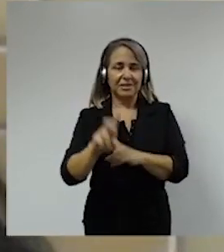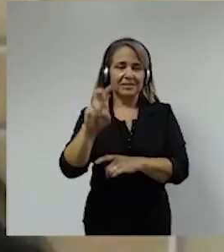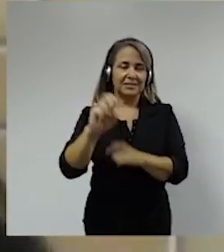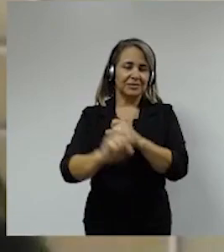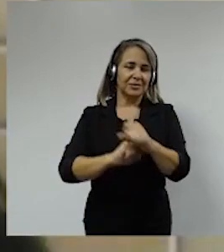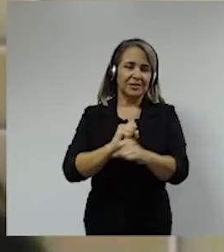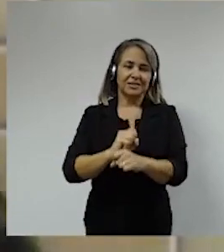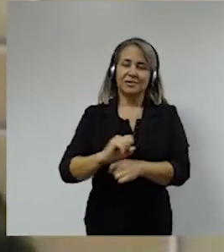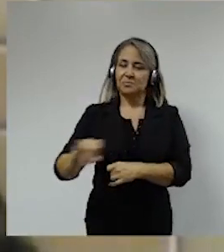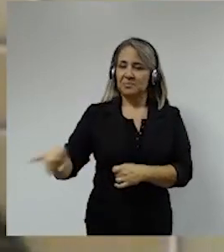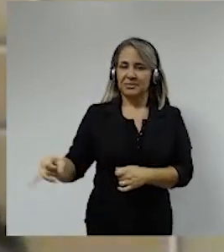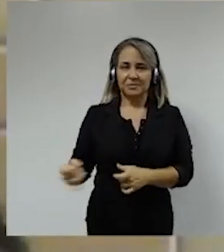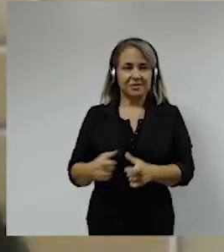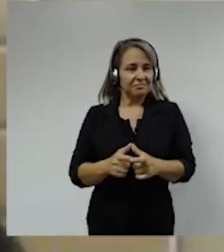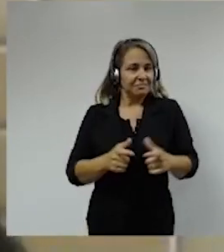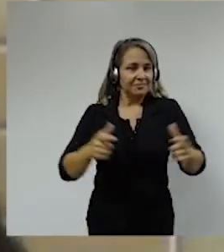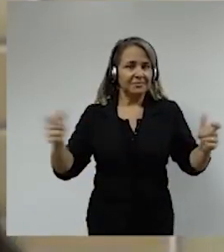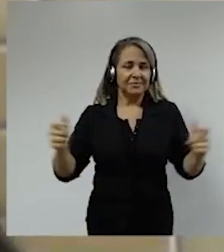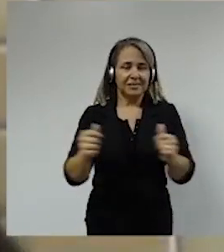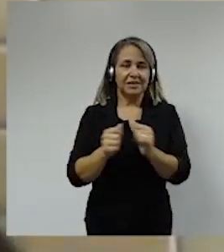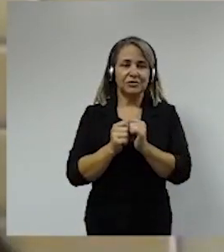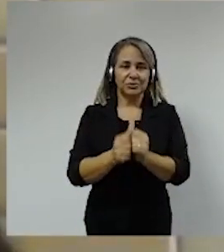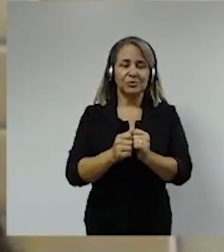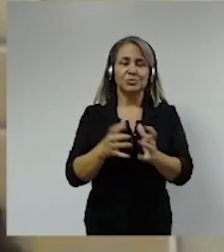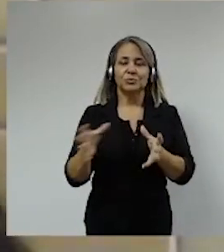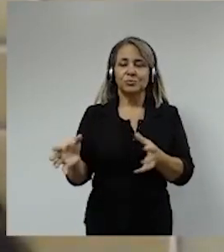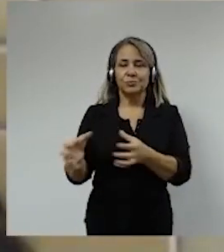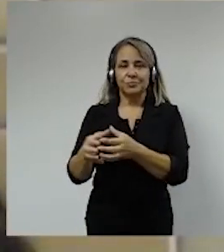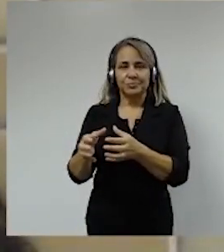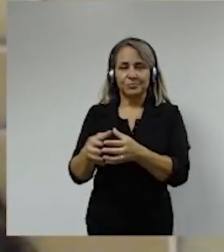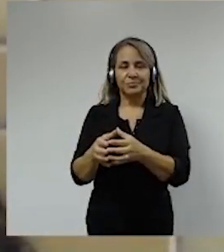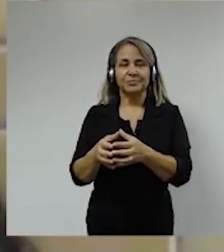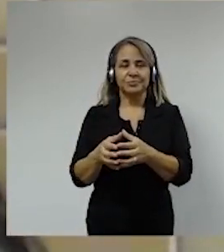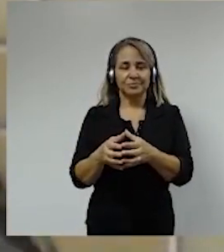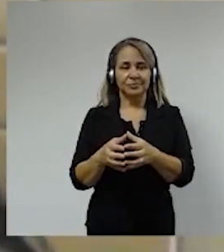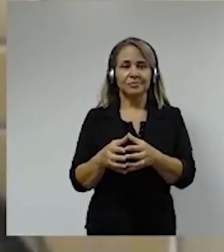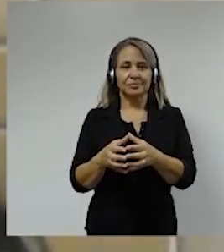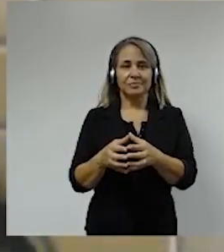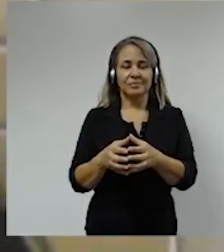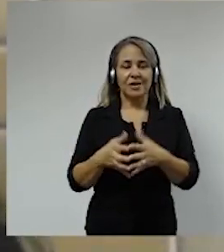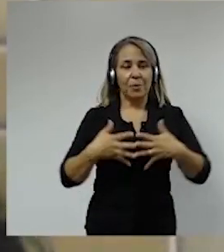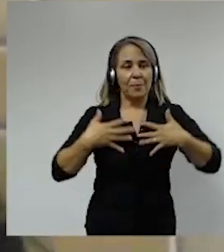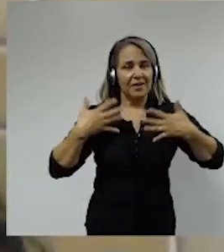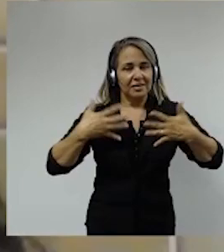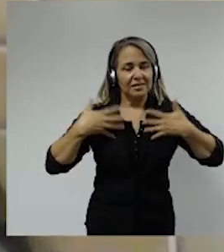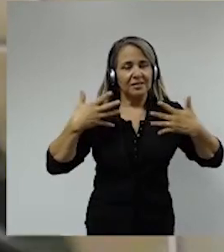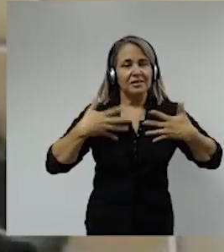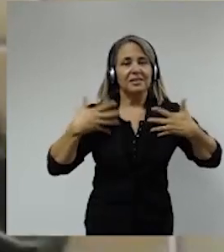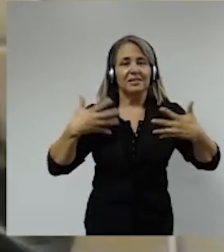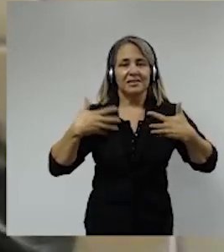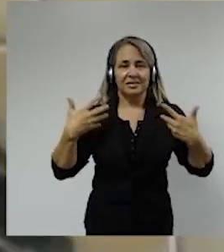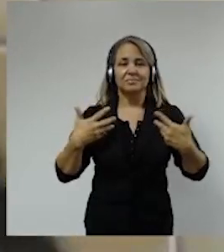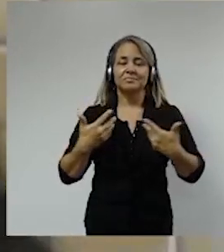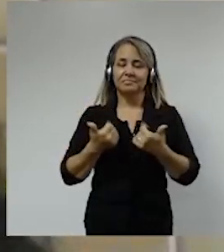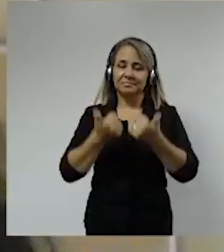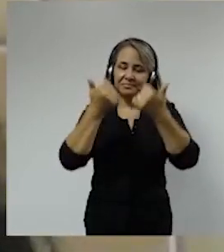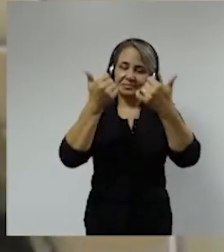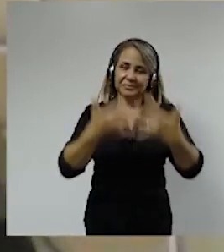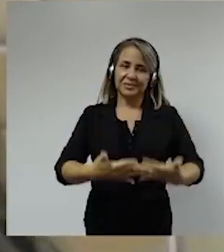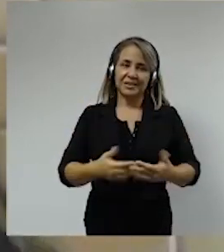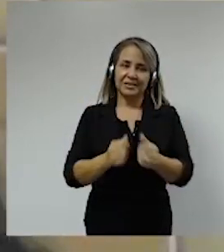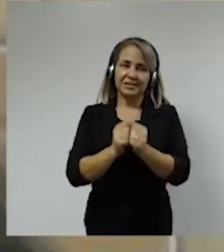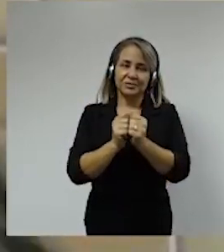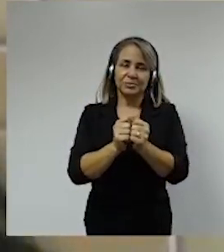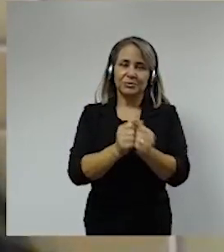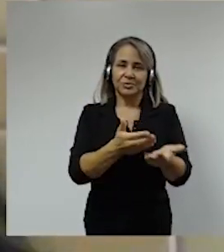imensa estar aqui representando a OAB do Jabaquara, a minha comissão. É um prazer inenarrável estar aqui com